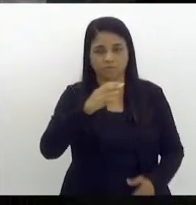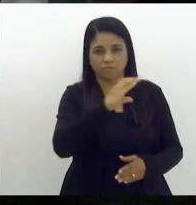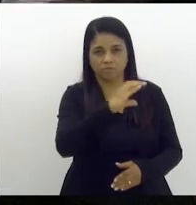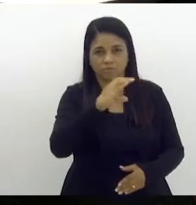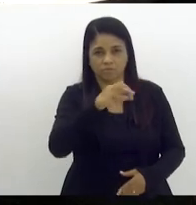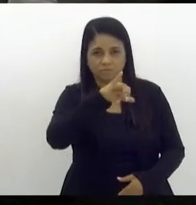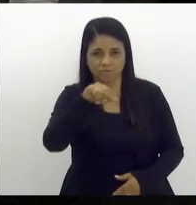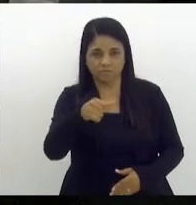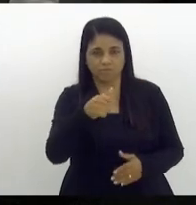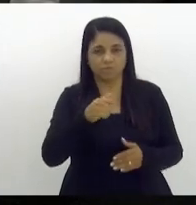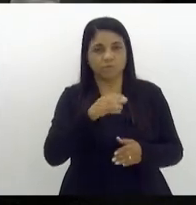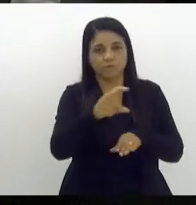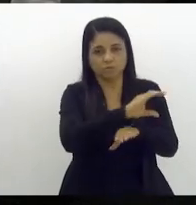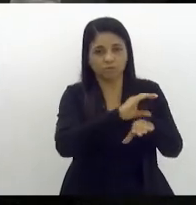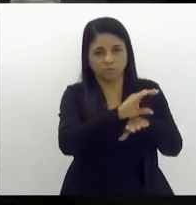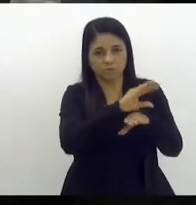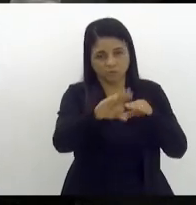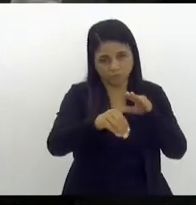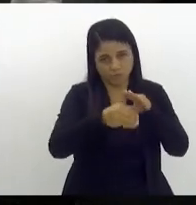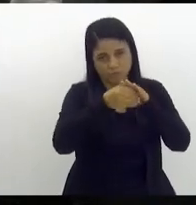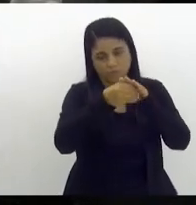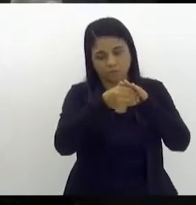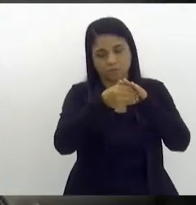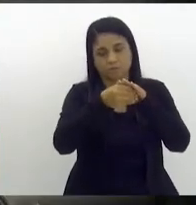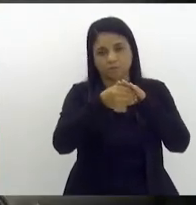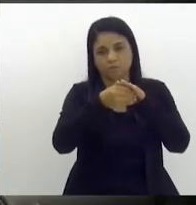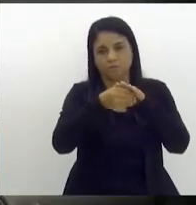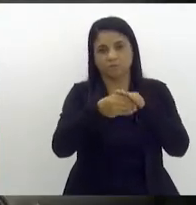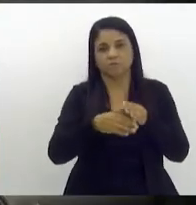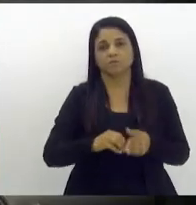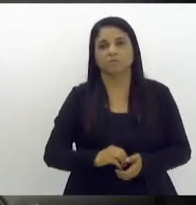pela constitucionalidade com emendas.